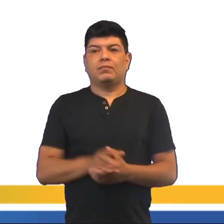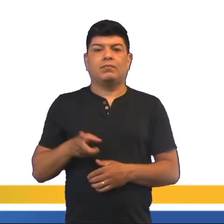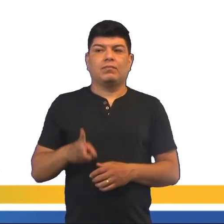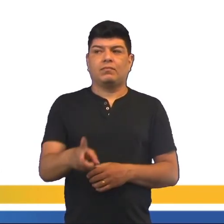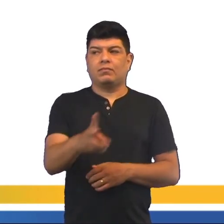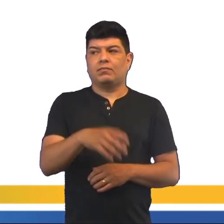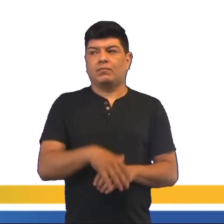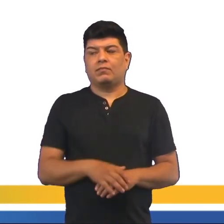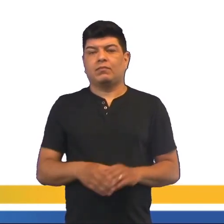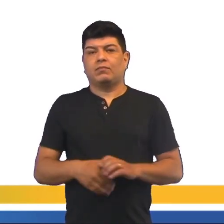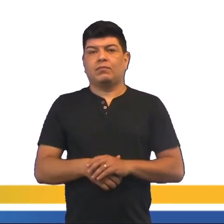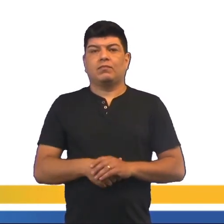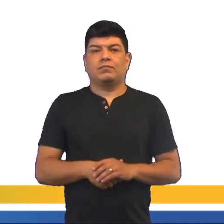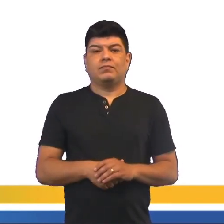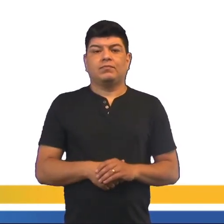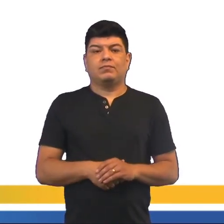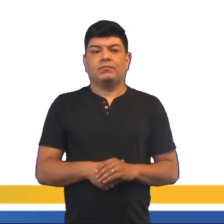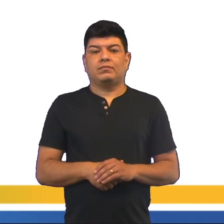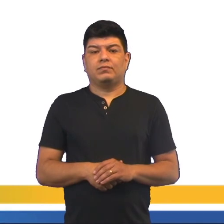Continuando.